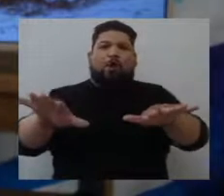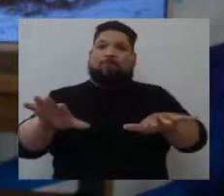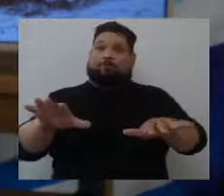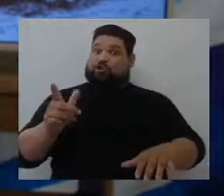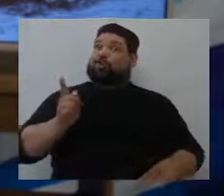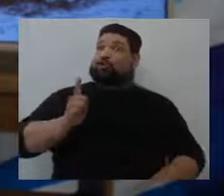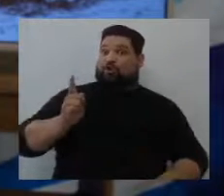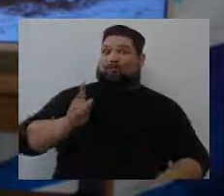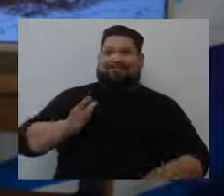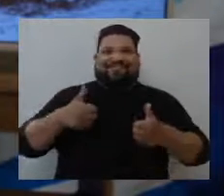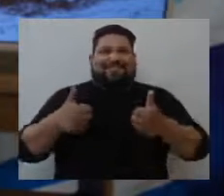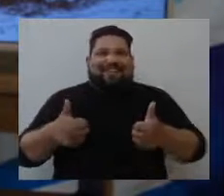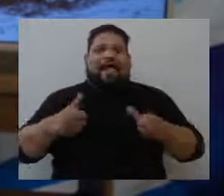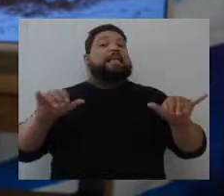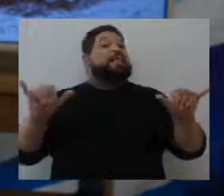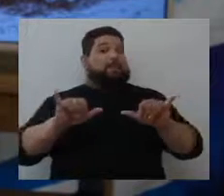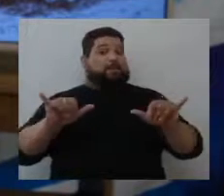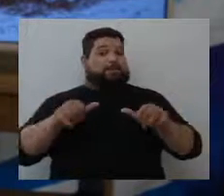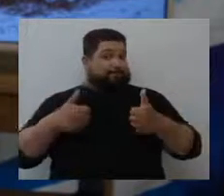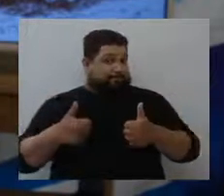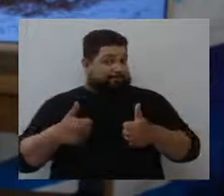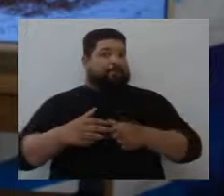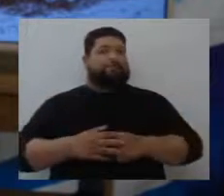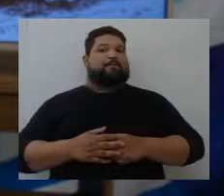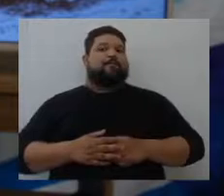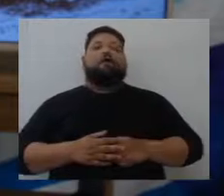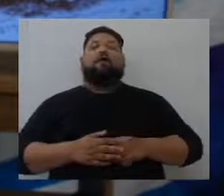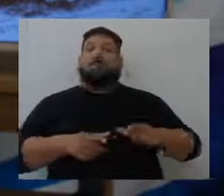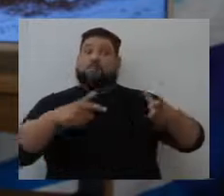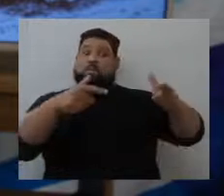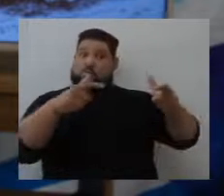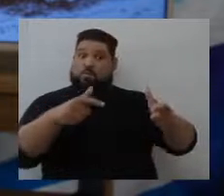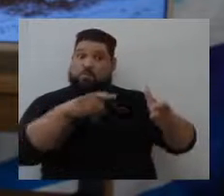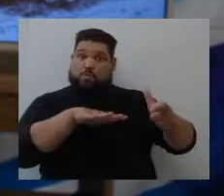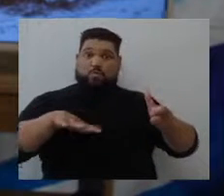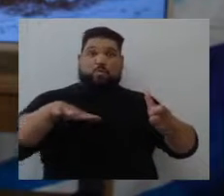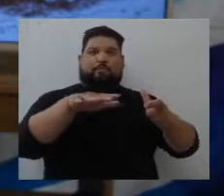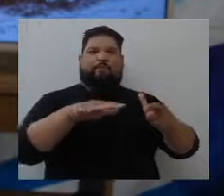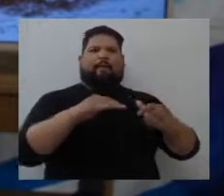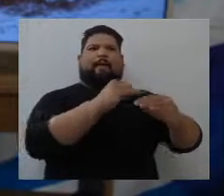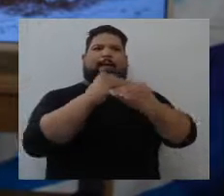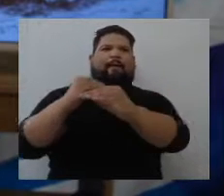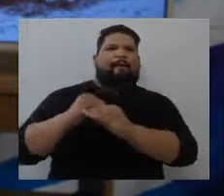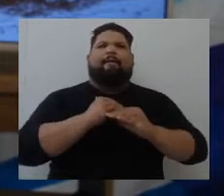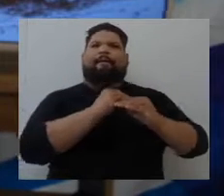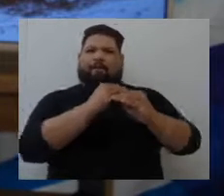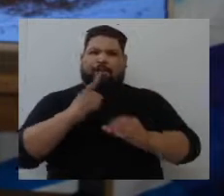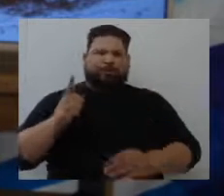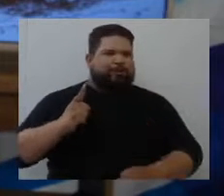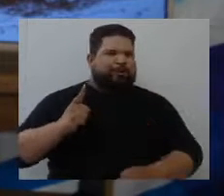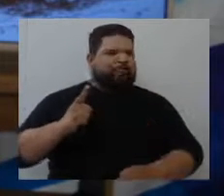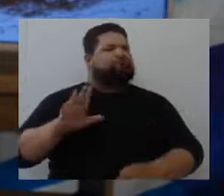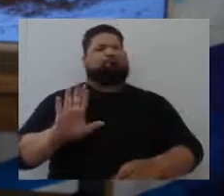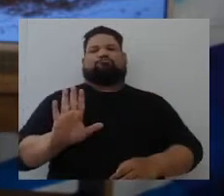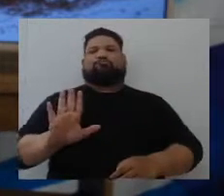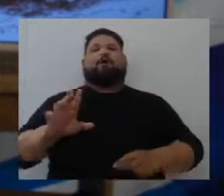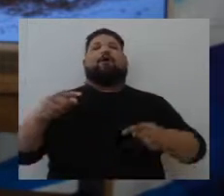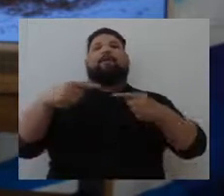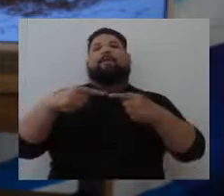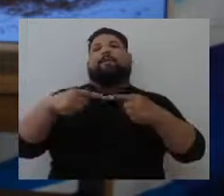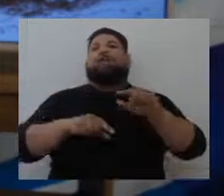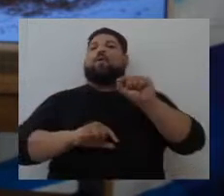Tranquilão? Então, eu não vou ter um território unificado, mas uma cultura